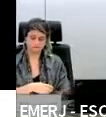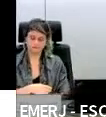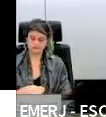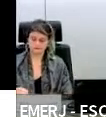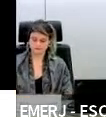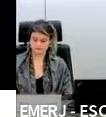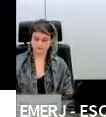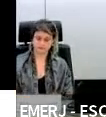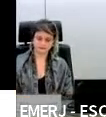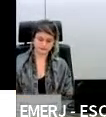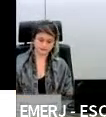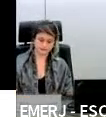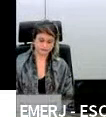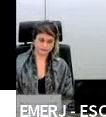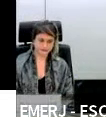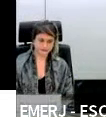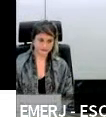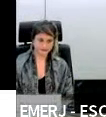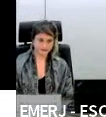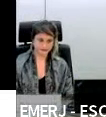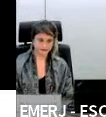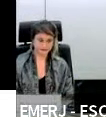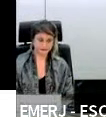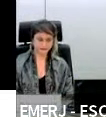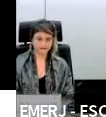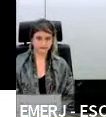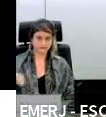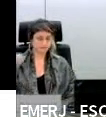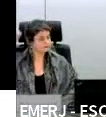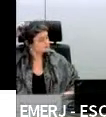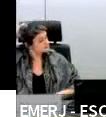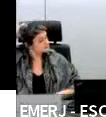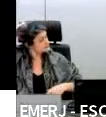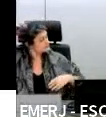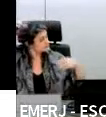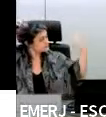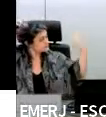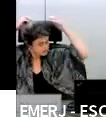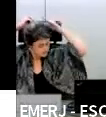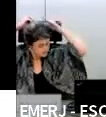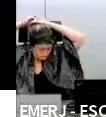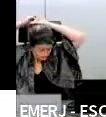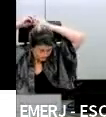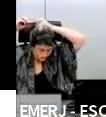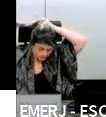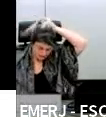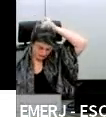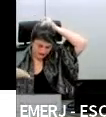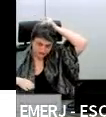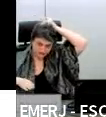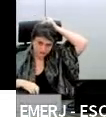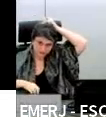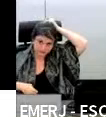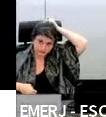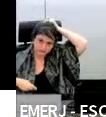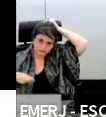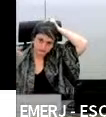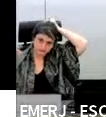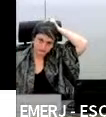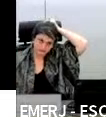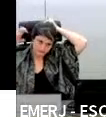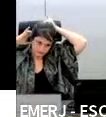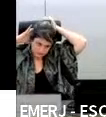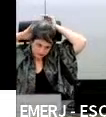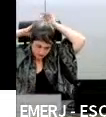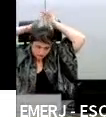e disjunções do conflito entre justiça procedimental e justiça material, o acesso